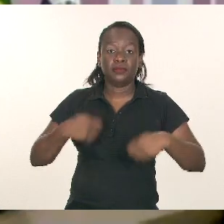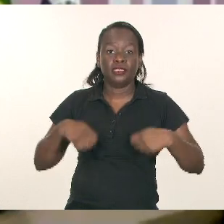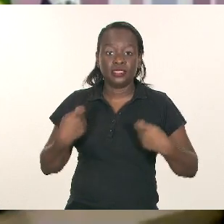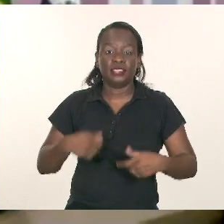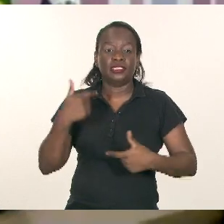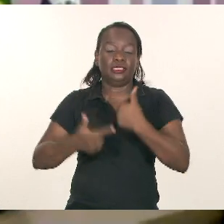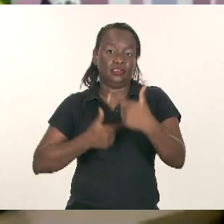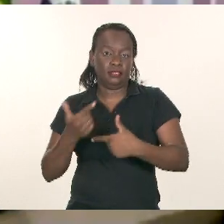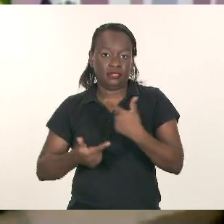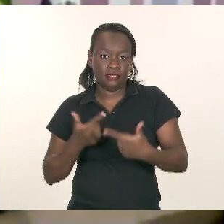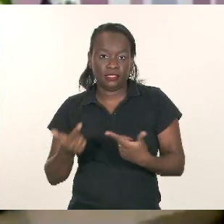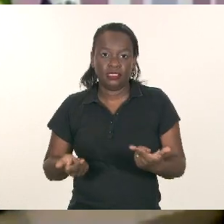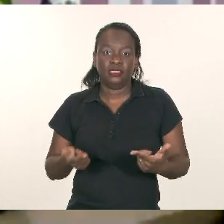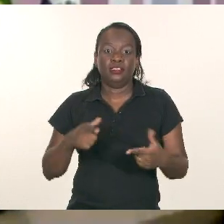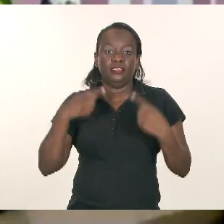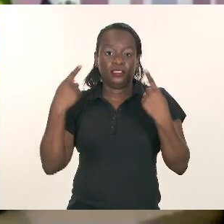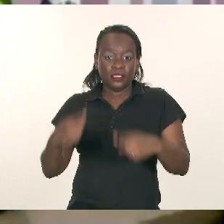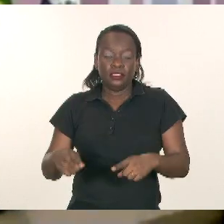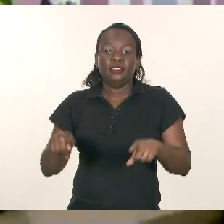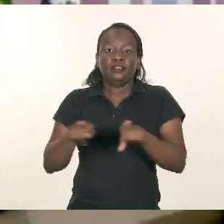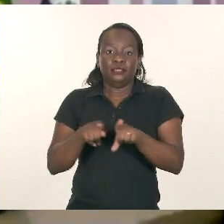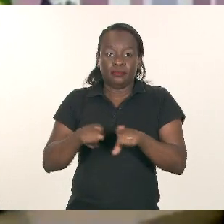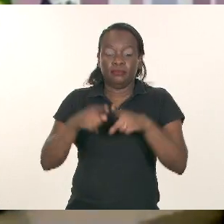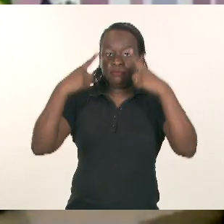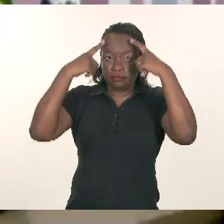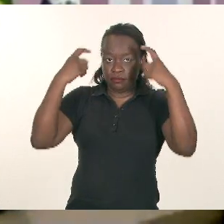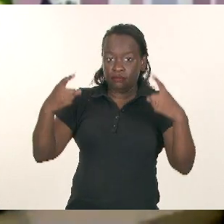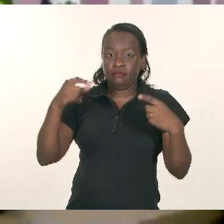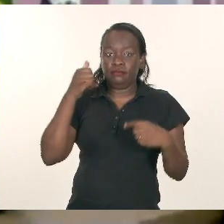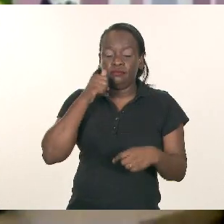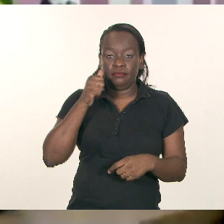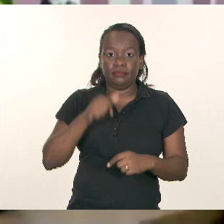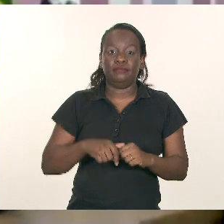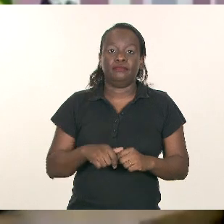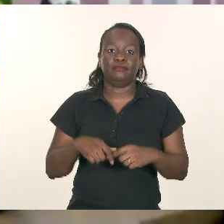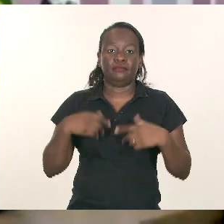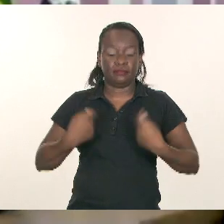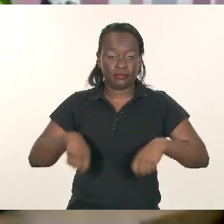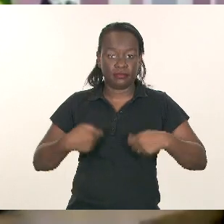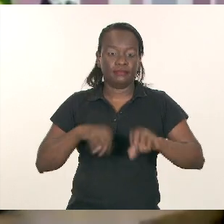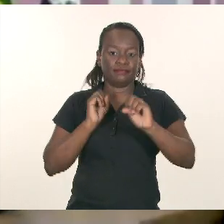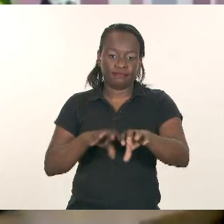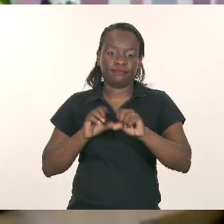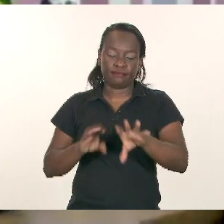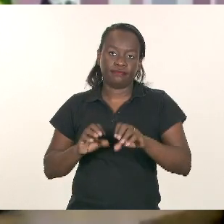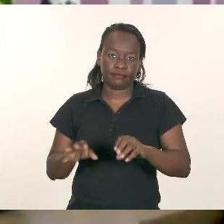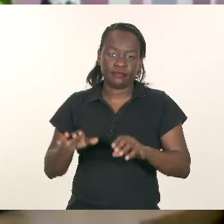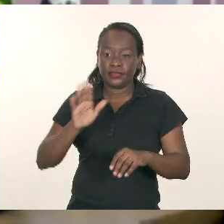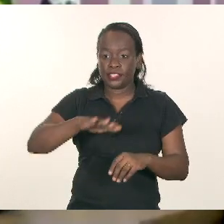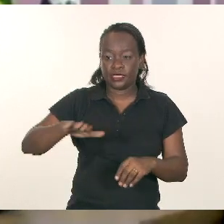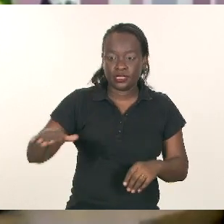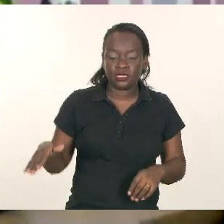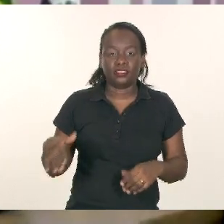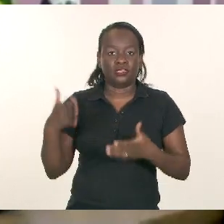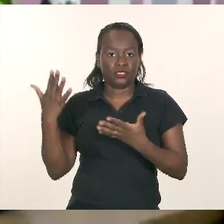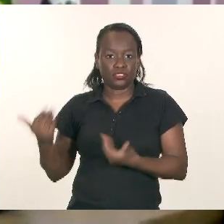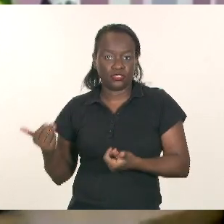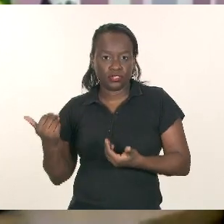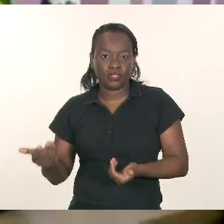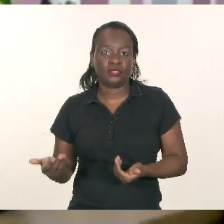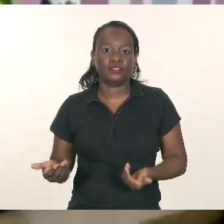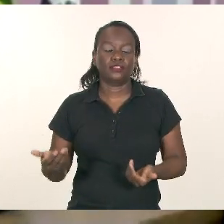precisa trabalhar o combate, o enfrentamento à violência contra a mulher. A gente precisa ensinar para as nossas crianças, os